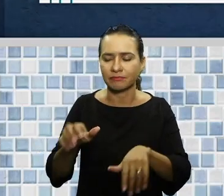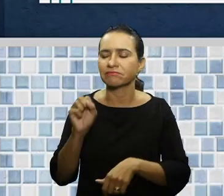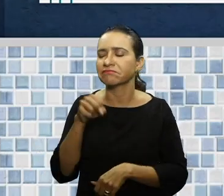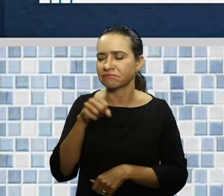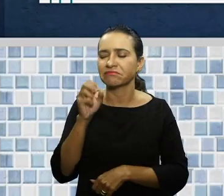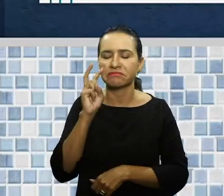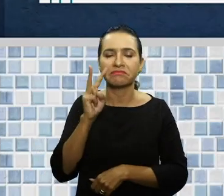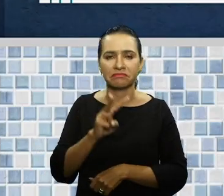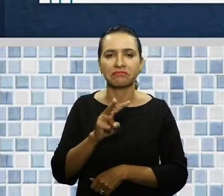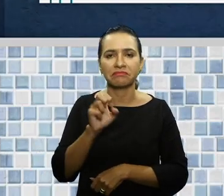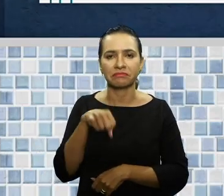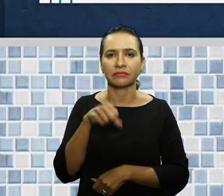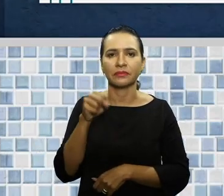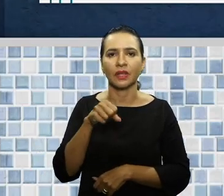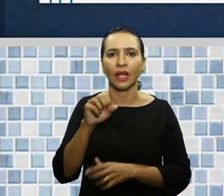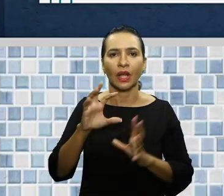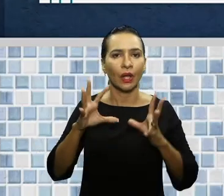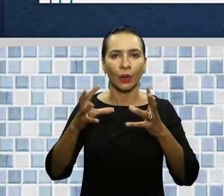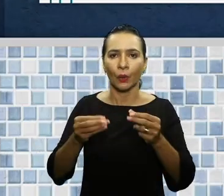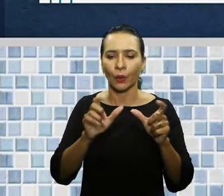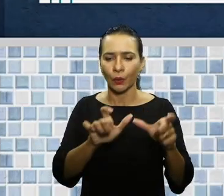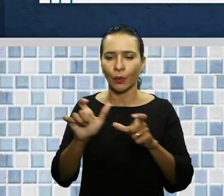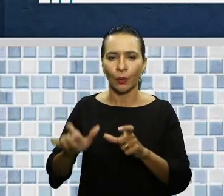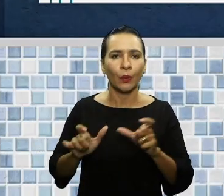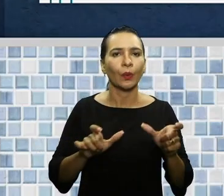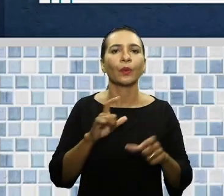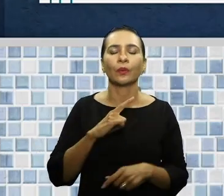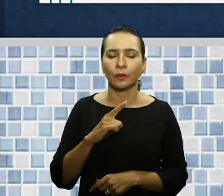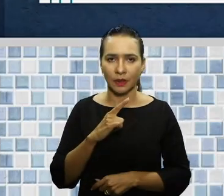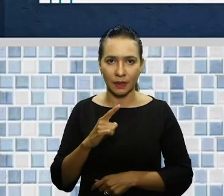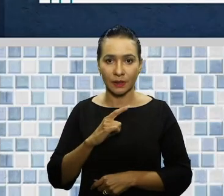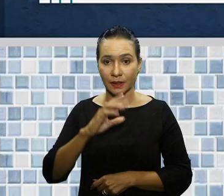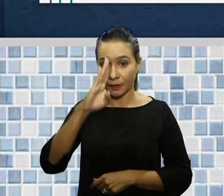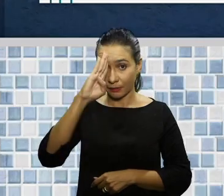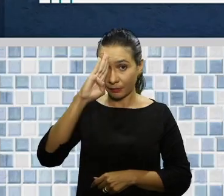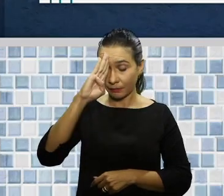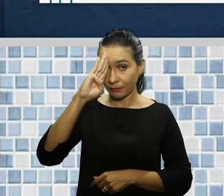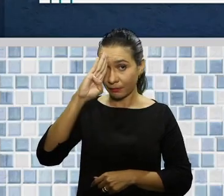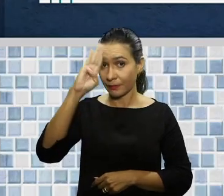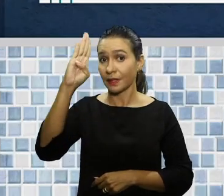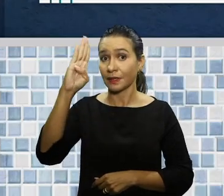gente consegue ver isso, né? Principalmente quando a gente vê